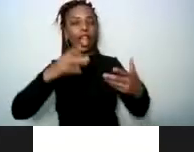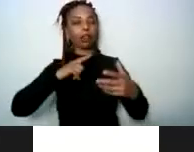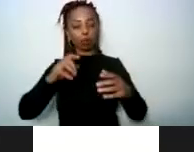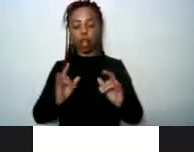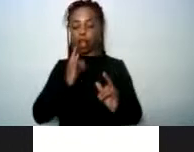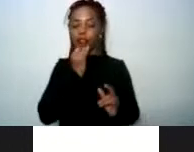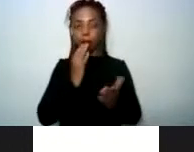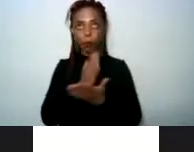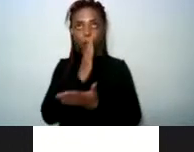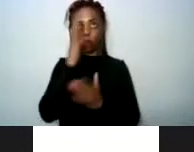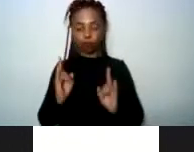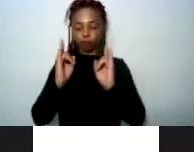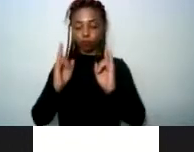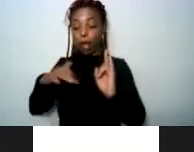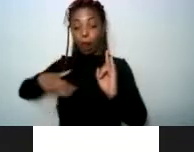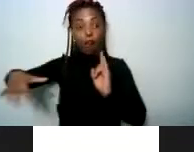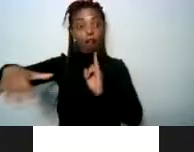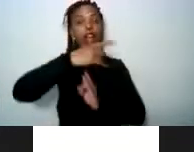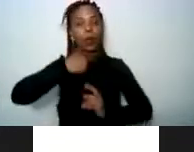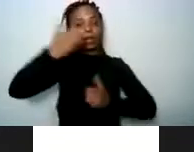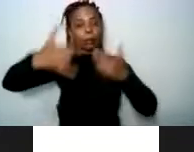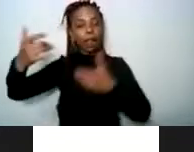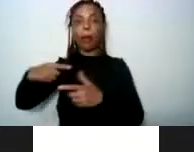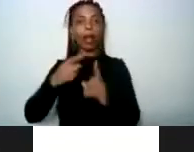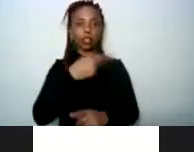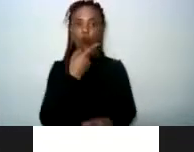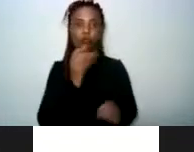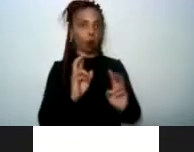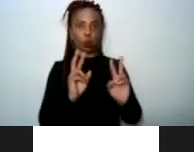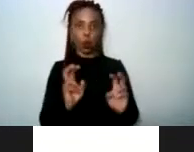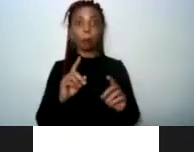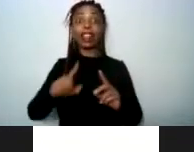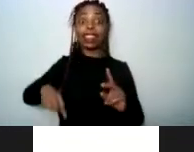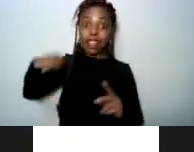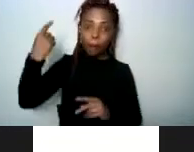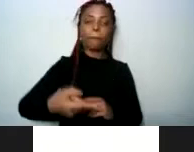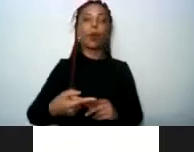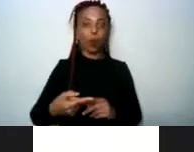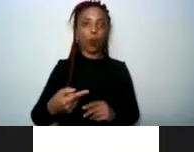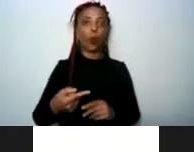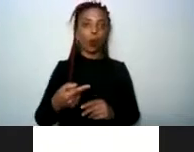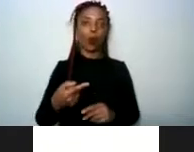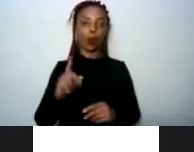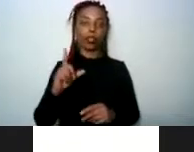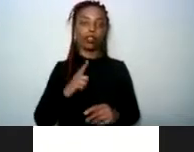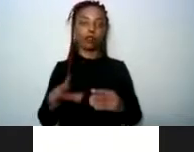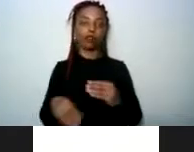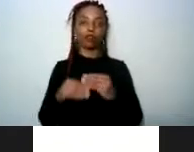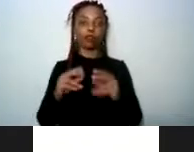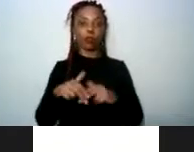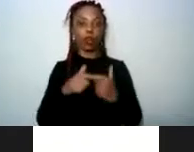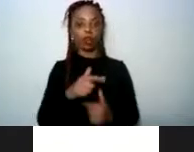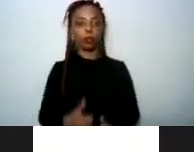paisagística isso fica num segundo uma segunda categoria por assim dizer todos os